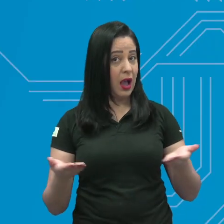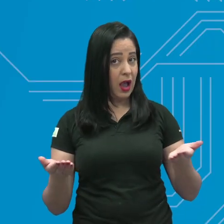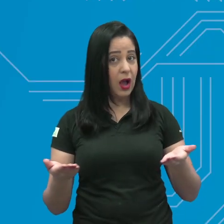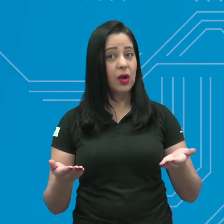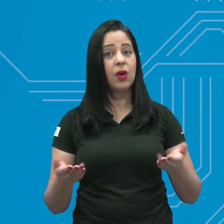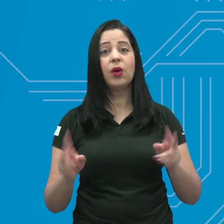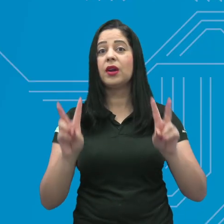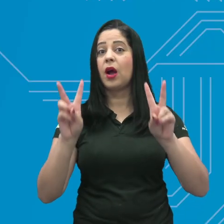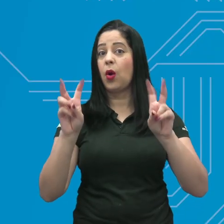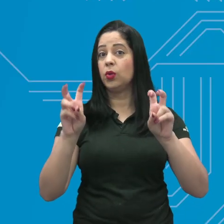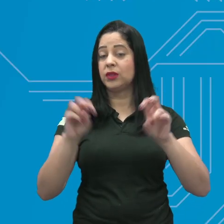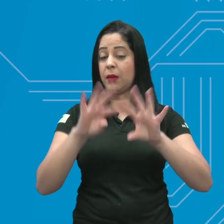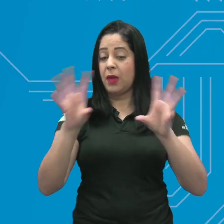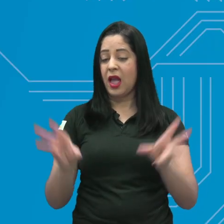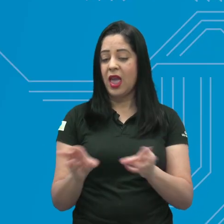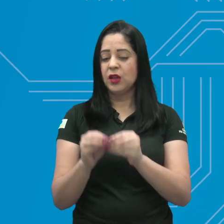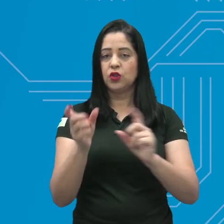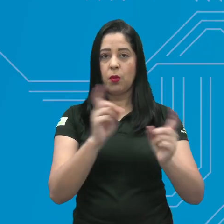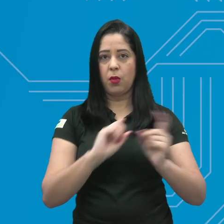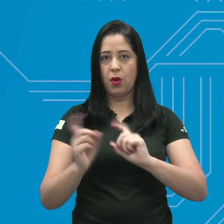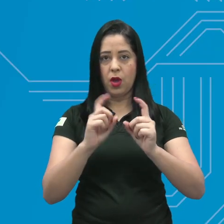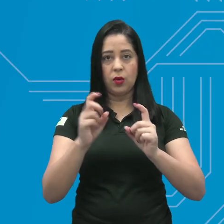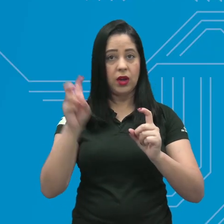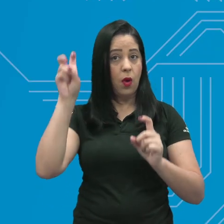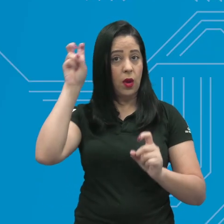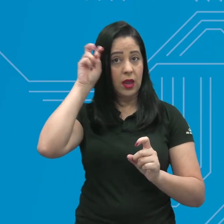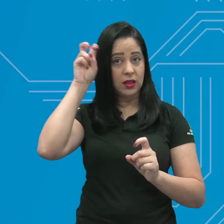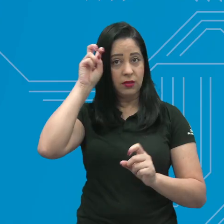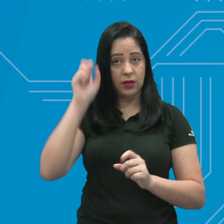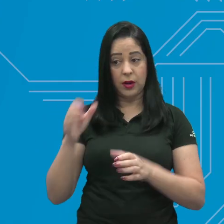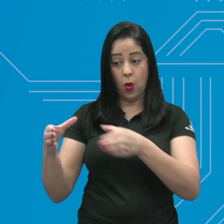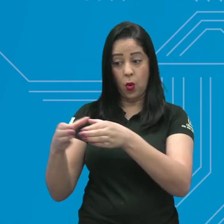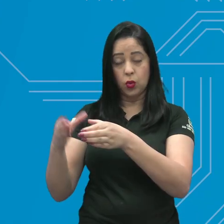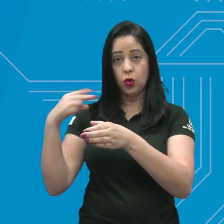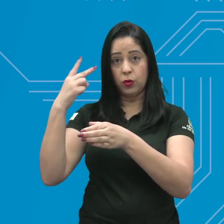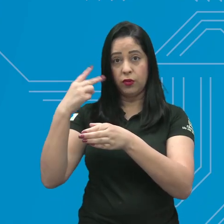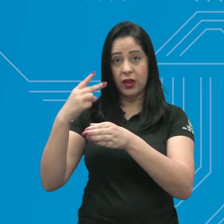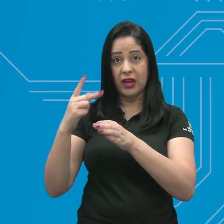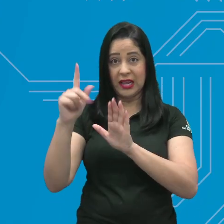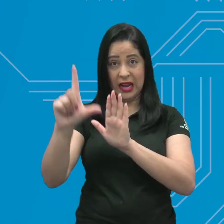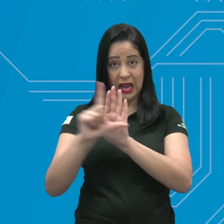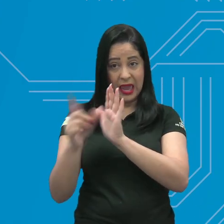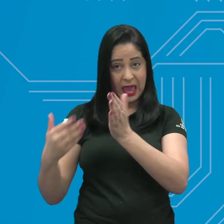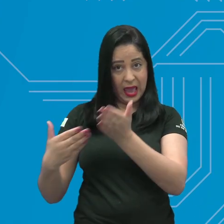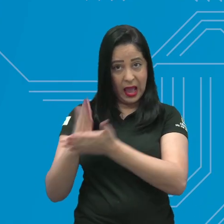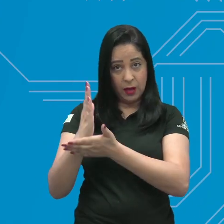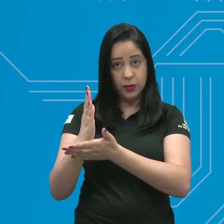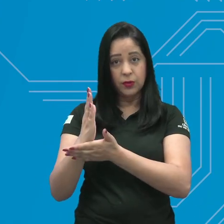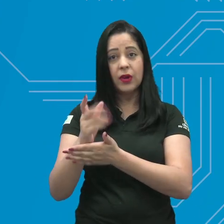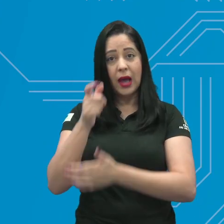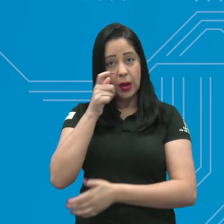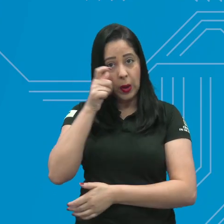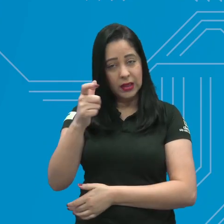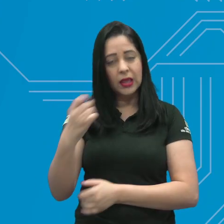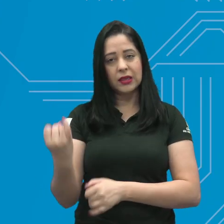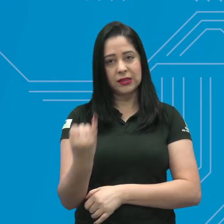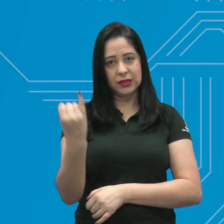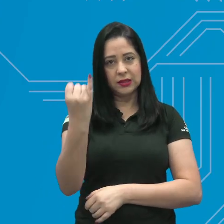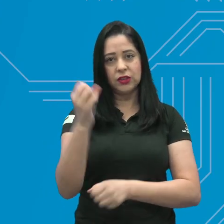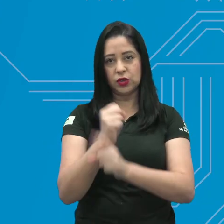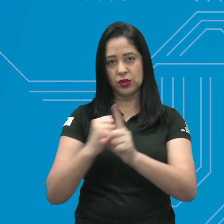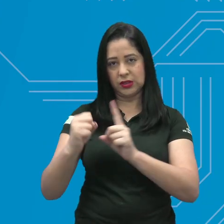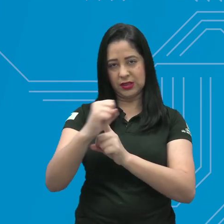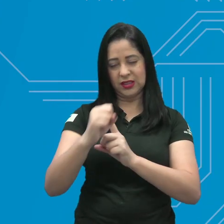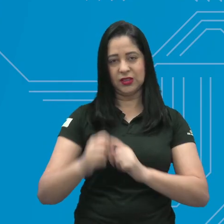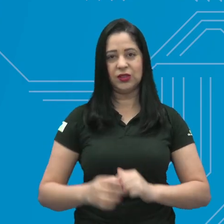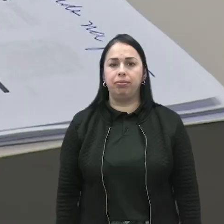Vamos começar a edição de hoje com um balanço da sessão desta quinta-feira. Os vereadores aprovaram leis e discutiram temas de interesse